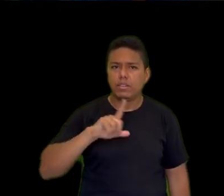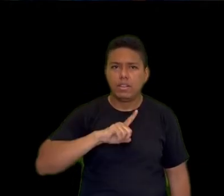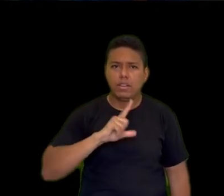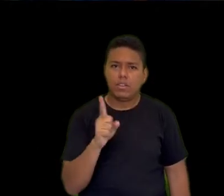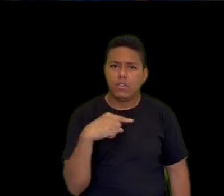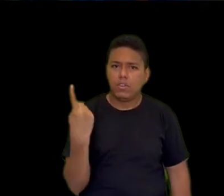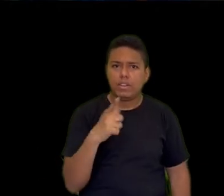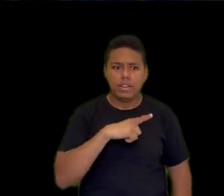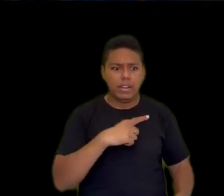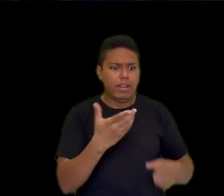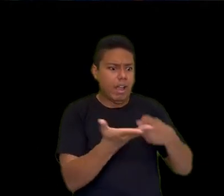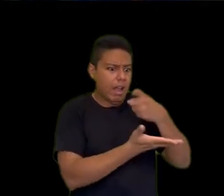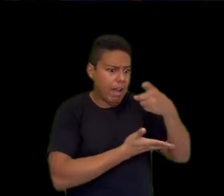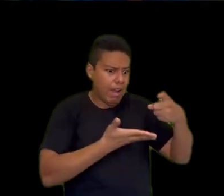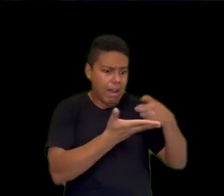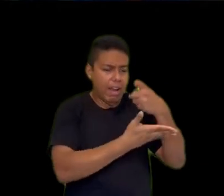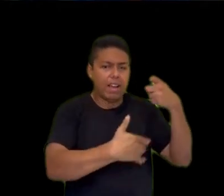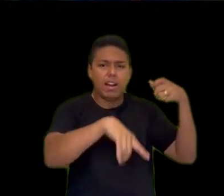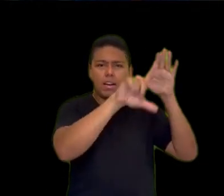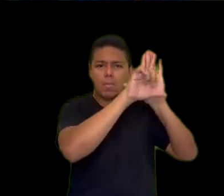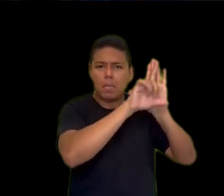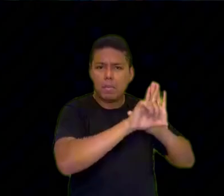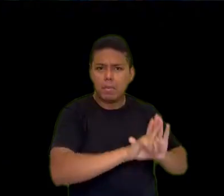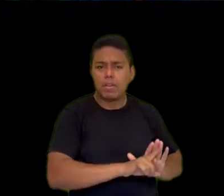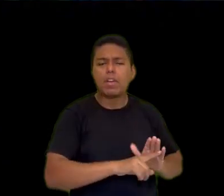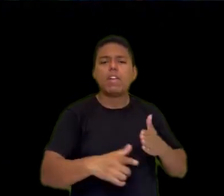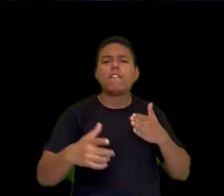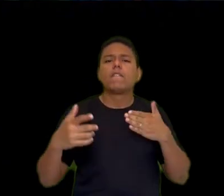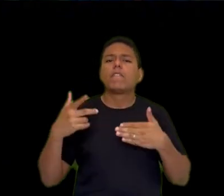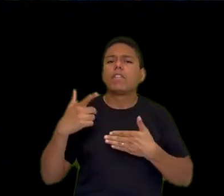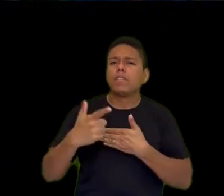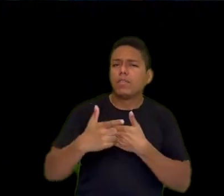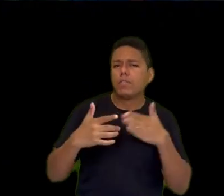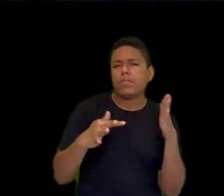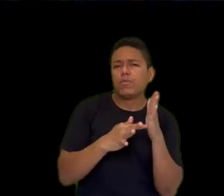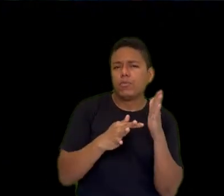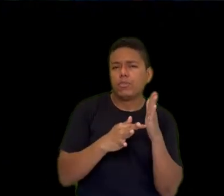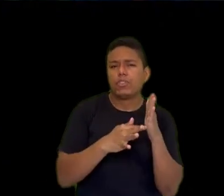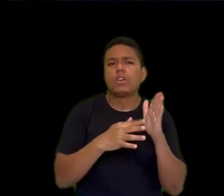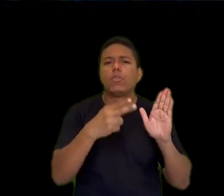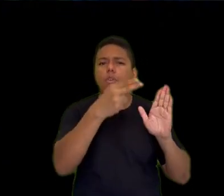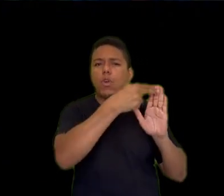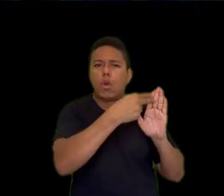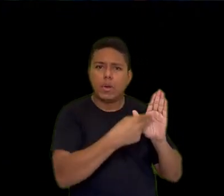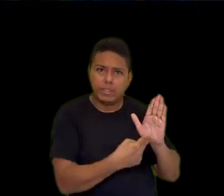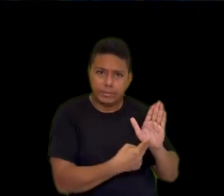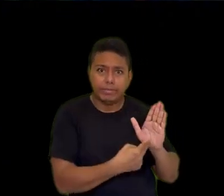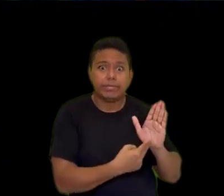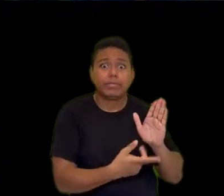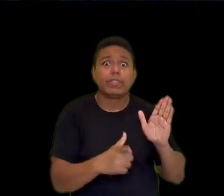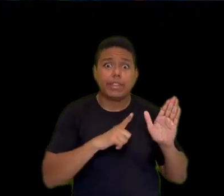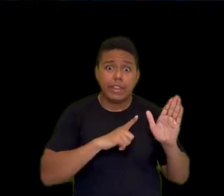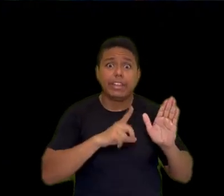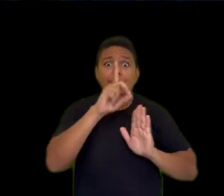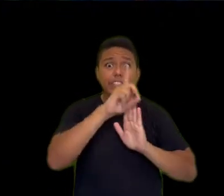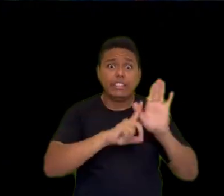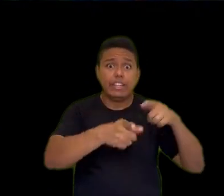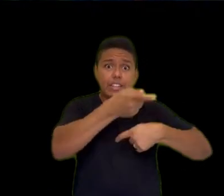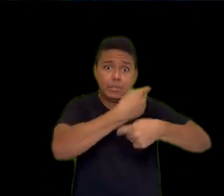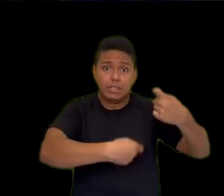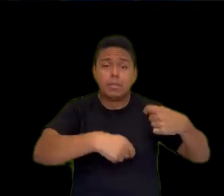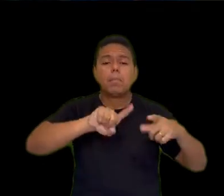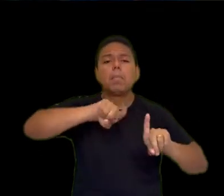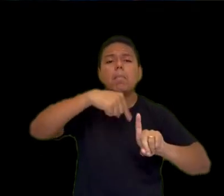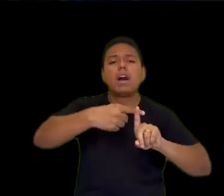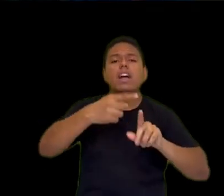normatizadora, eu tenho por trás dessa vigilância sanitária um direito administrativo e um direito sanitário. E é o que nos dá base para ter o poder